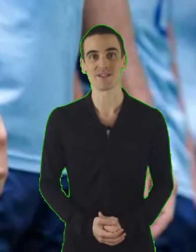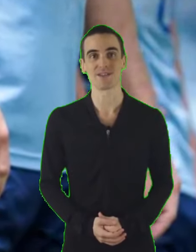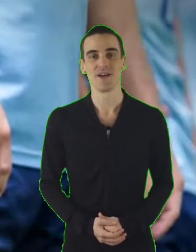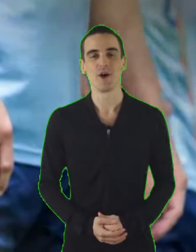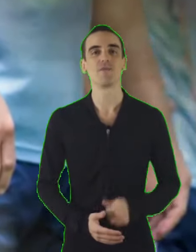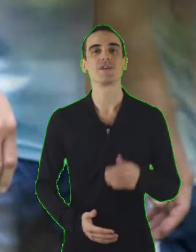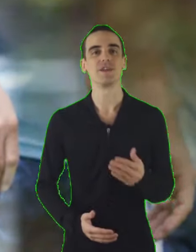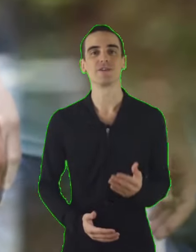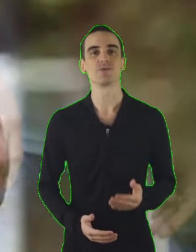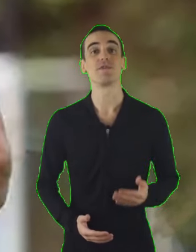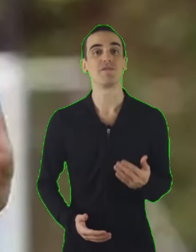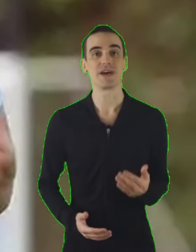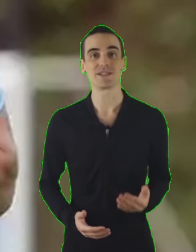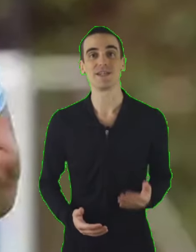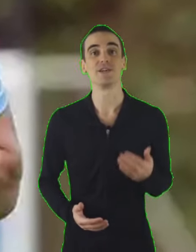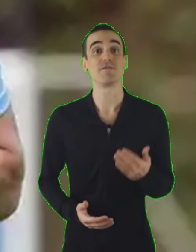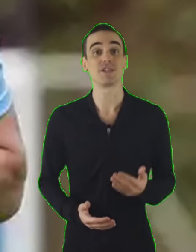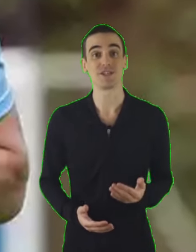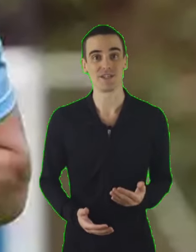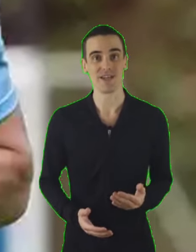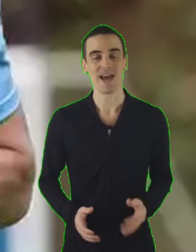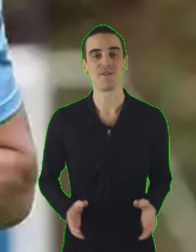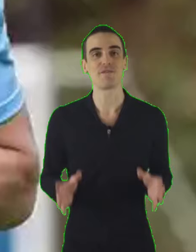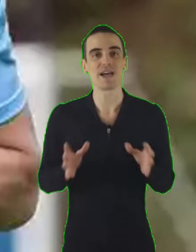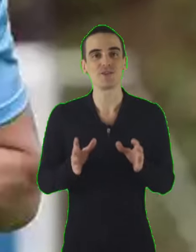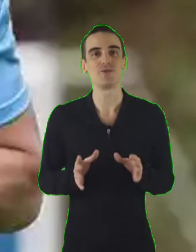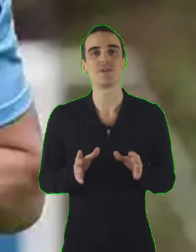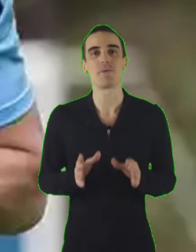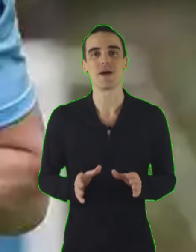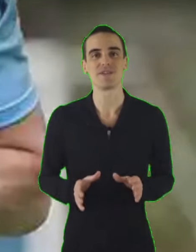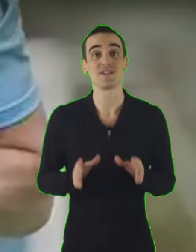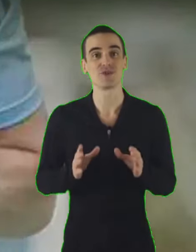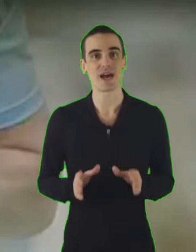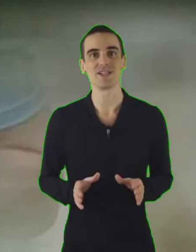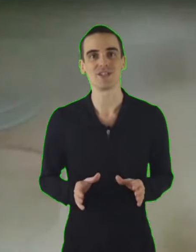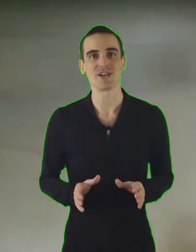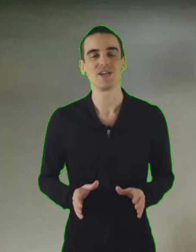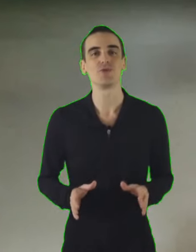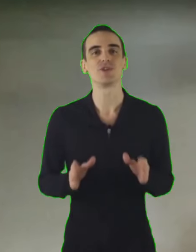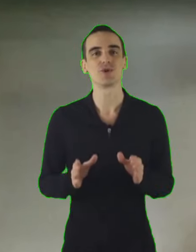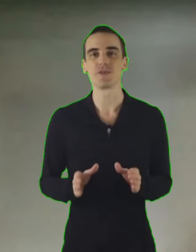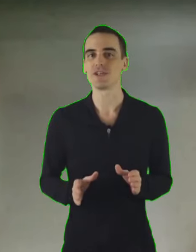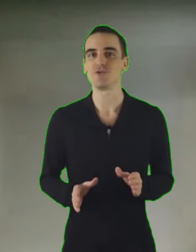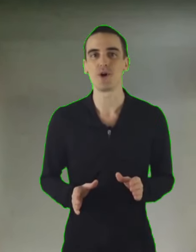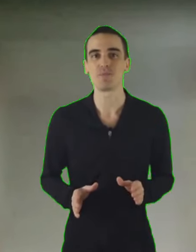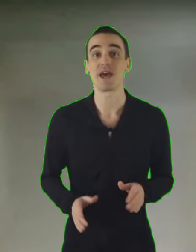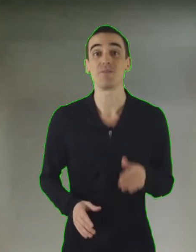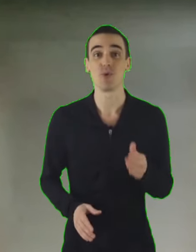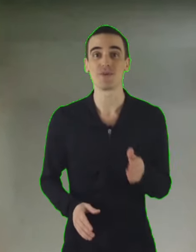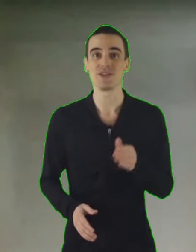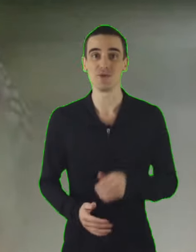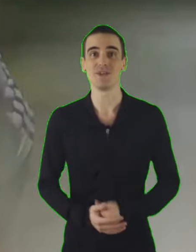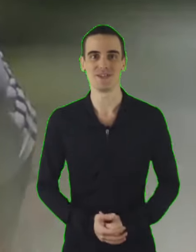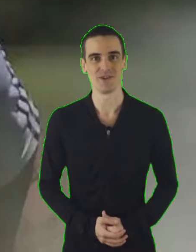em 5 de Janeiro de 2024 segundo apuração da Itatiaia o volante de 30 anos vem se recuperando de forma positiva da